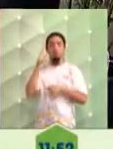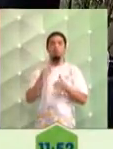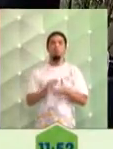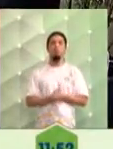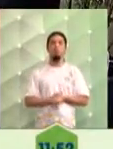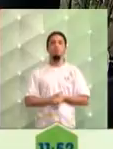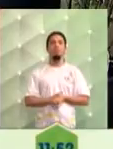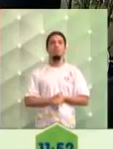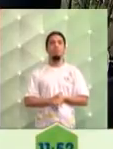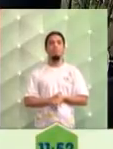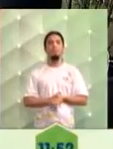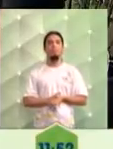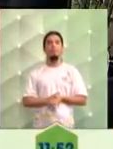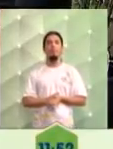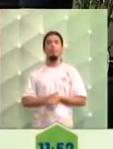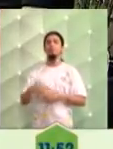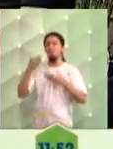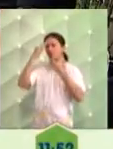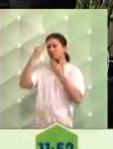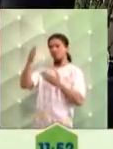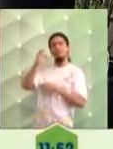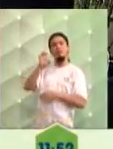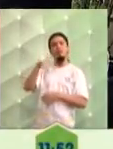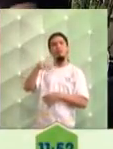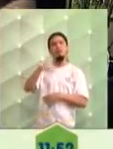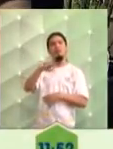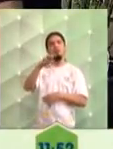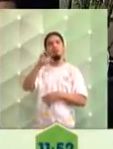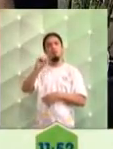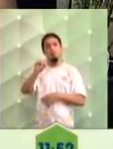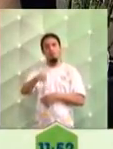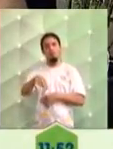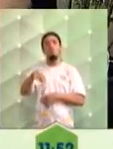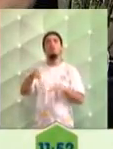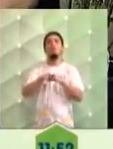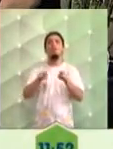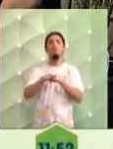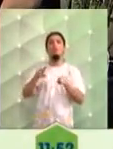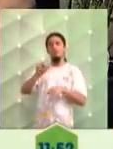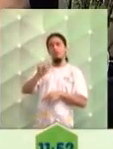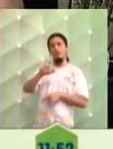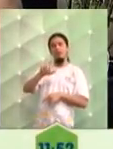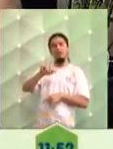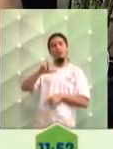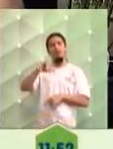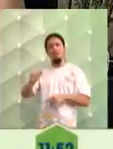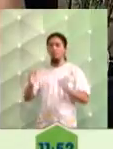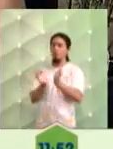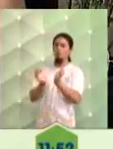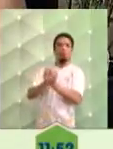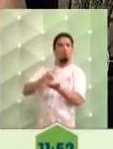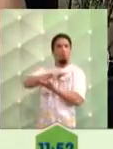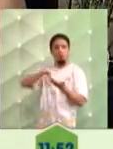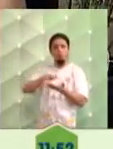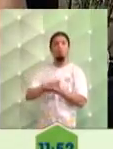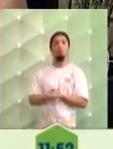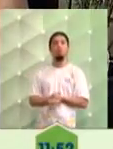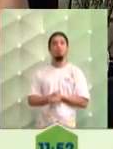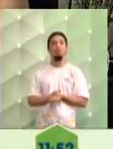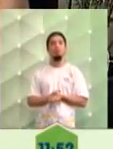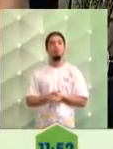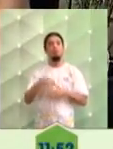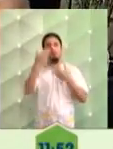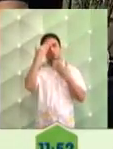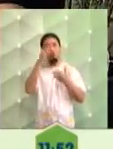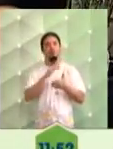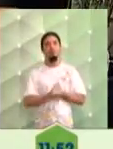pra gente. Obrigado ao Emerson Quaresma, toda a equipe, ao Dízio, enfim. Grande beijo pra todo mundo da equipe do jornal, viu? Isso aí.